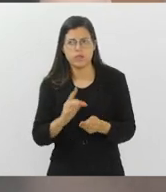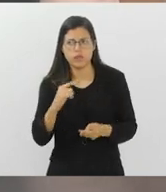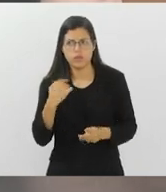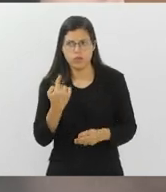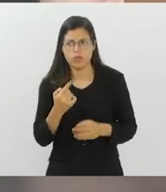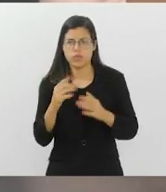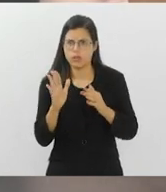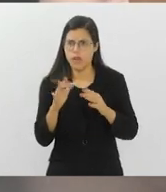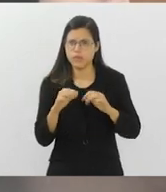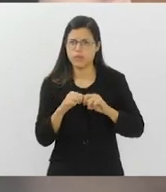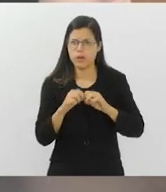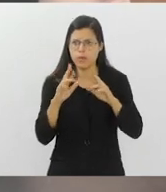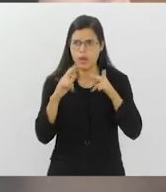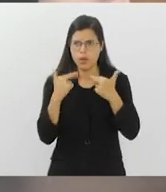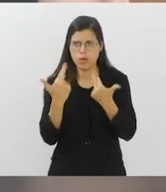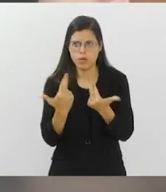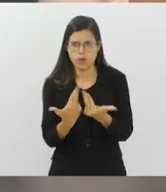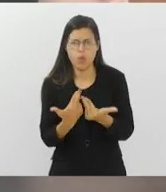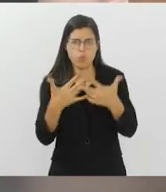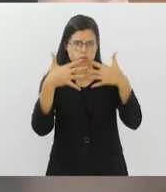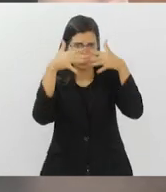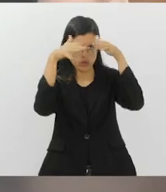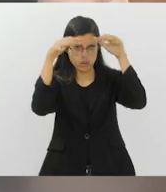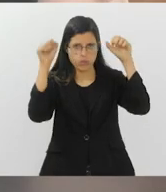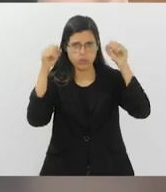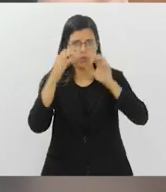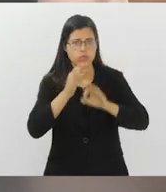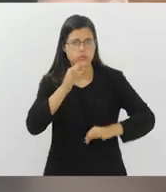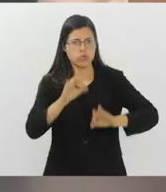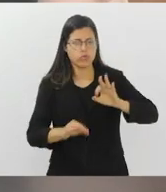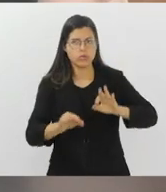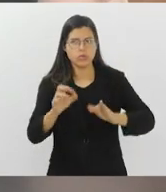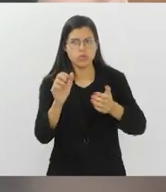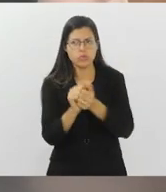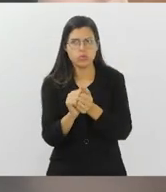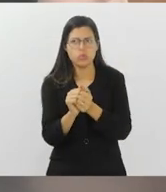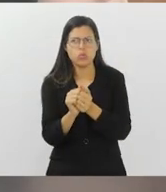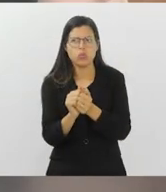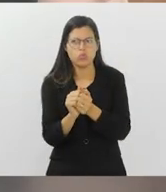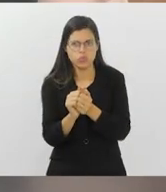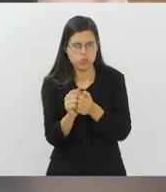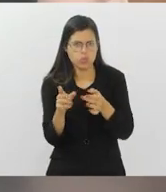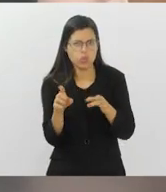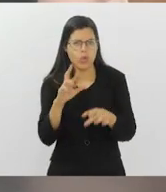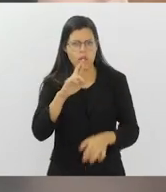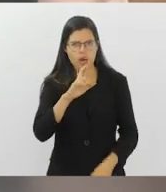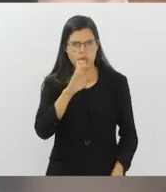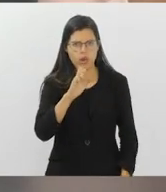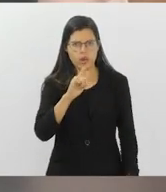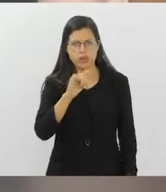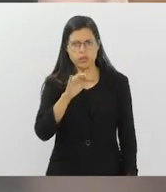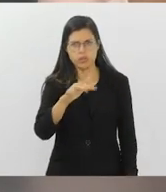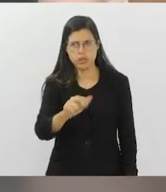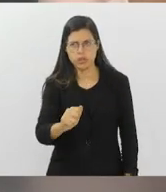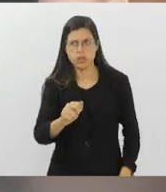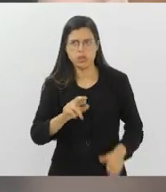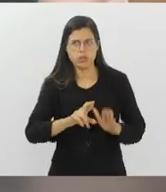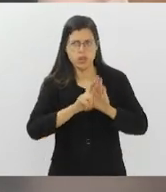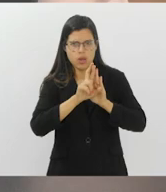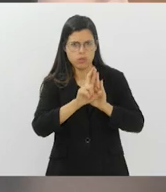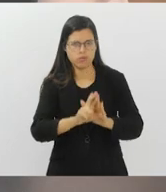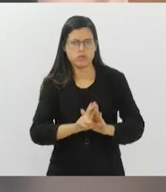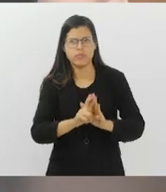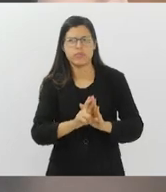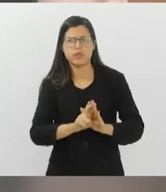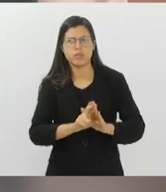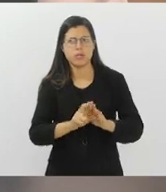fizemos, inclusive, reuniões com o Tribunal de Justiça, junto à desembargadora Regina, da Comai, que representou e esteve de